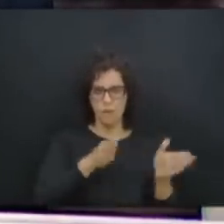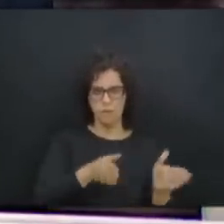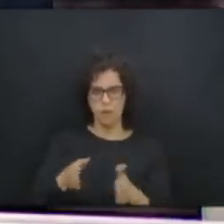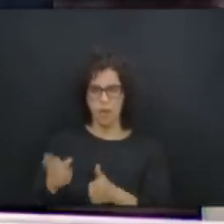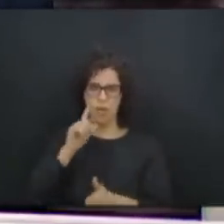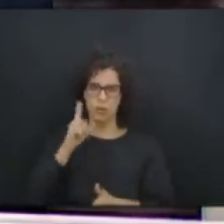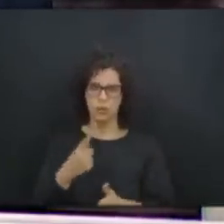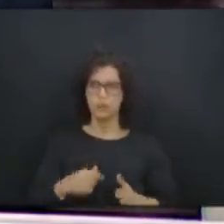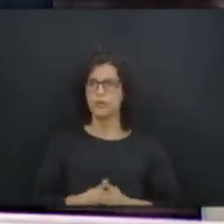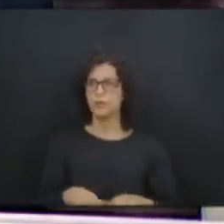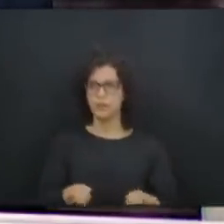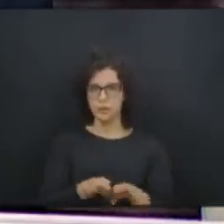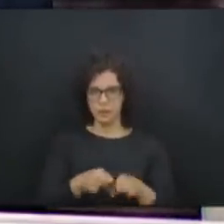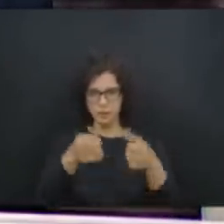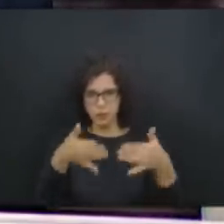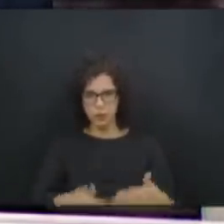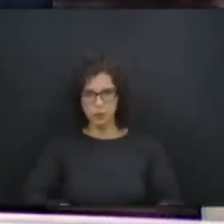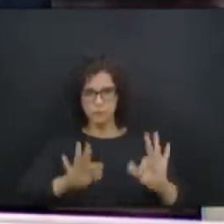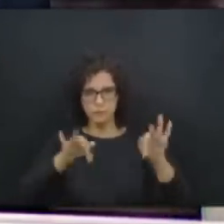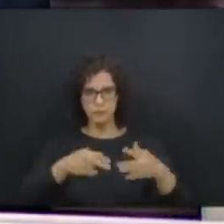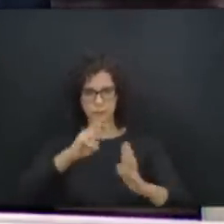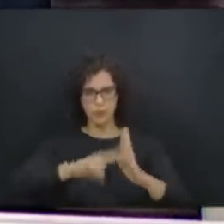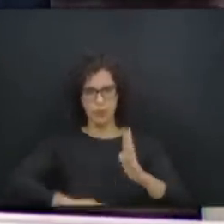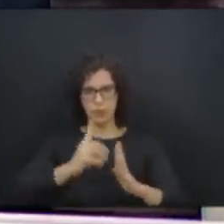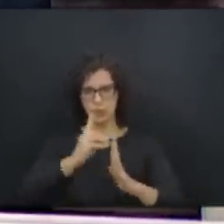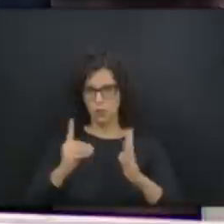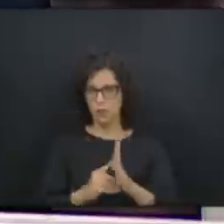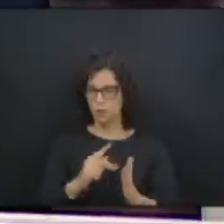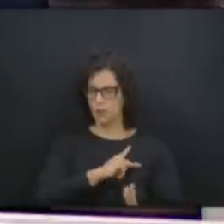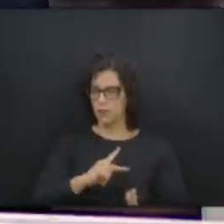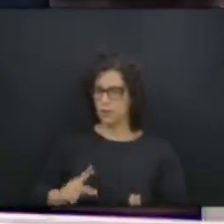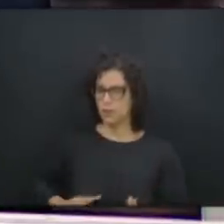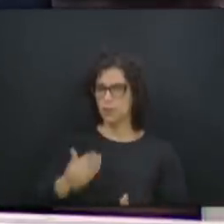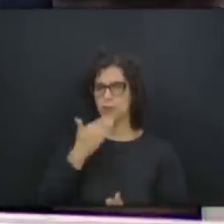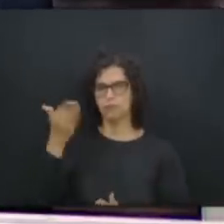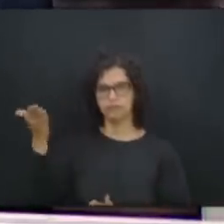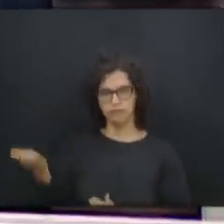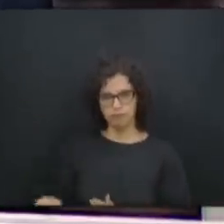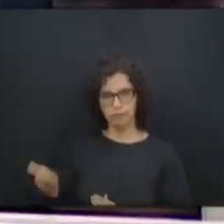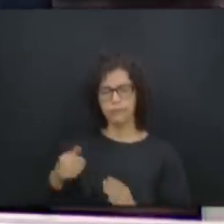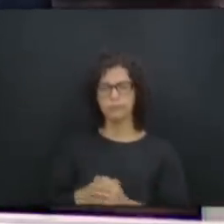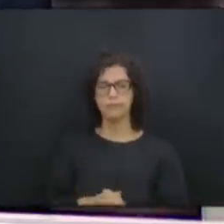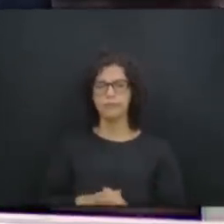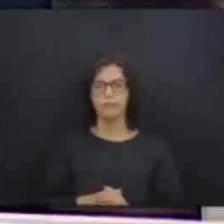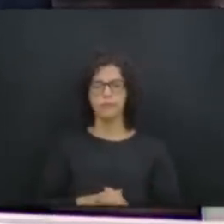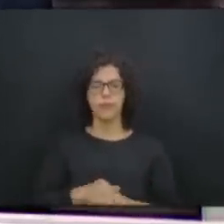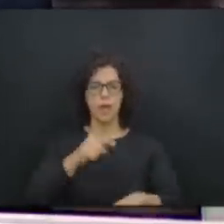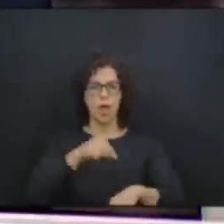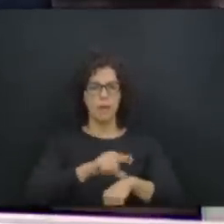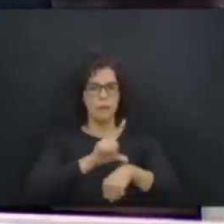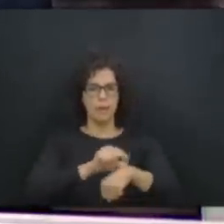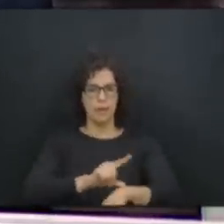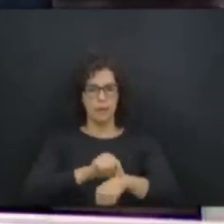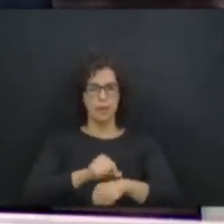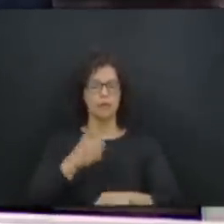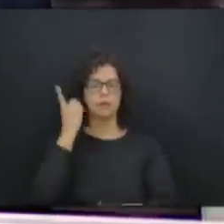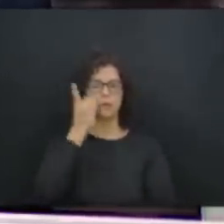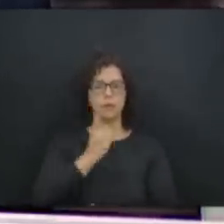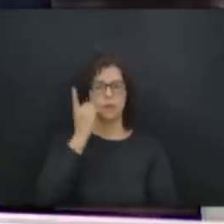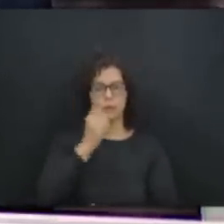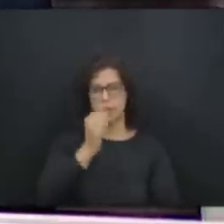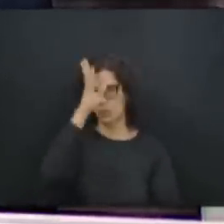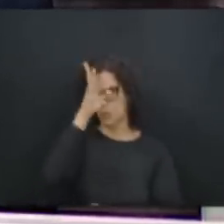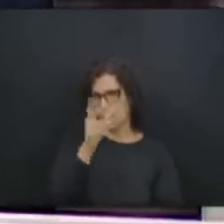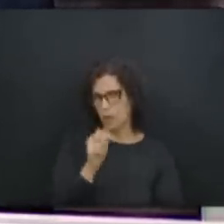compuseram o expediente do dia encerrado a leitura dos documentos o senhor presidente concedeu a palavra ao do horário é o pequeno expediente o